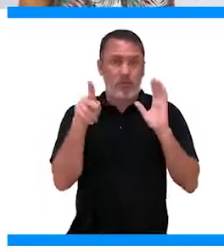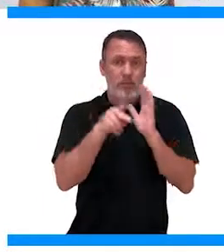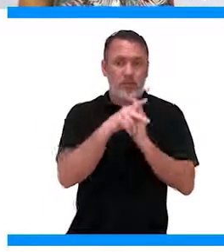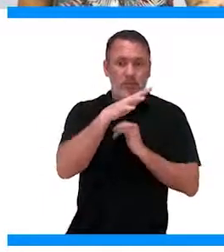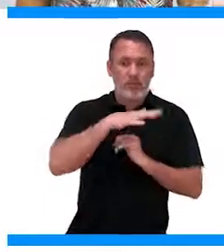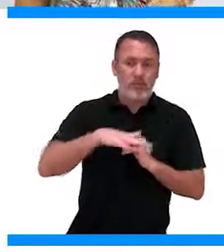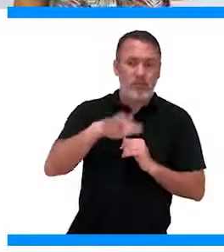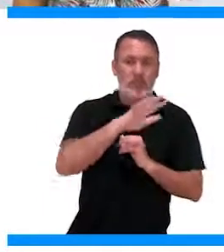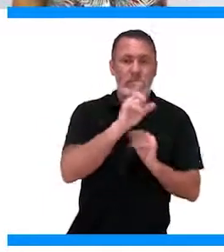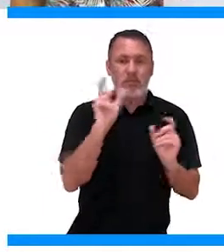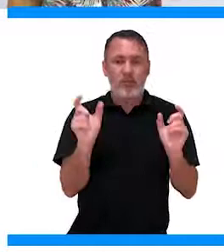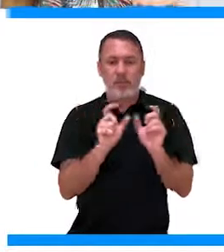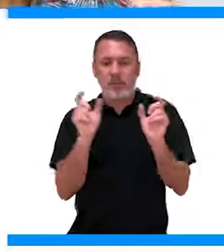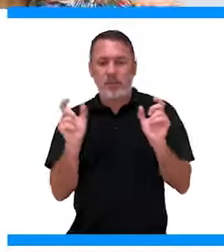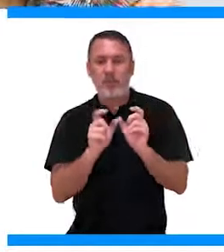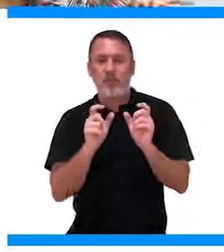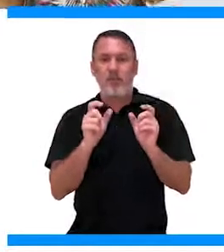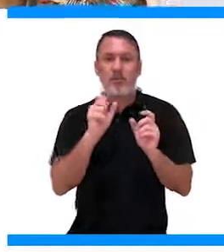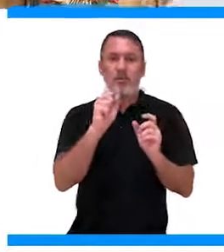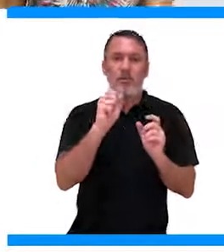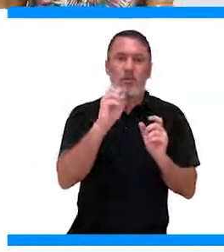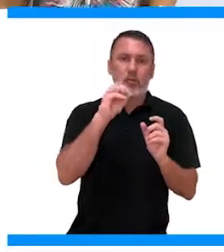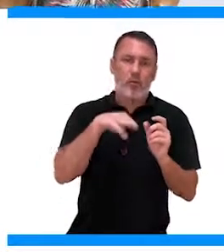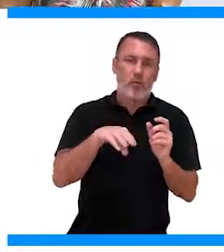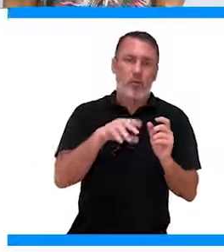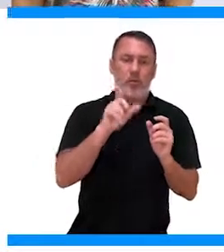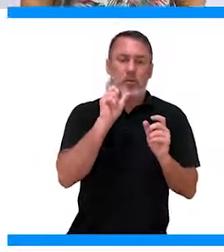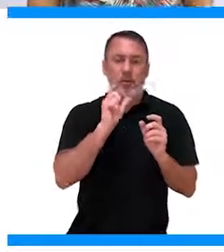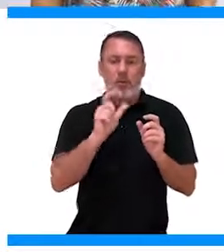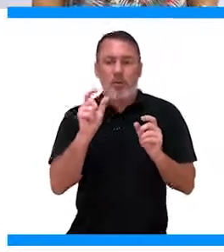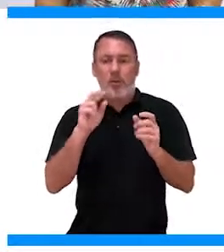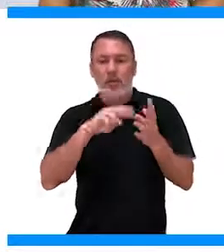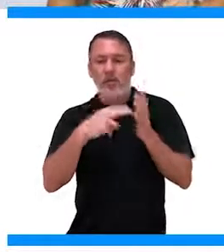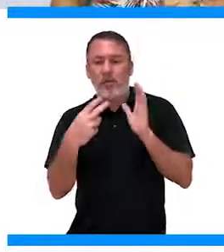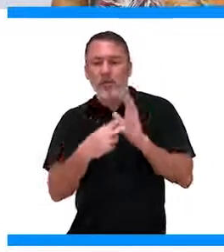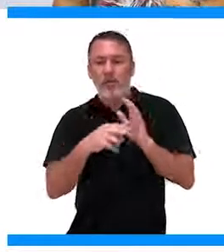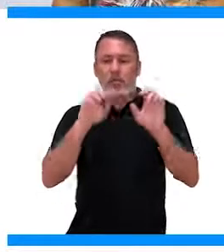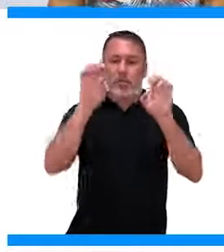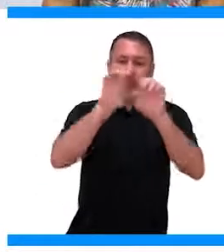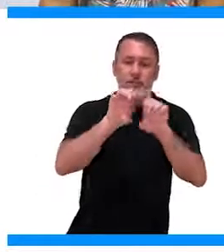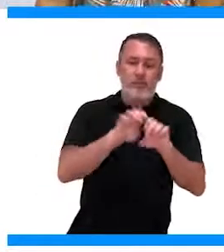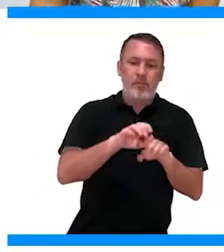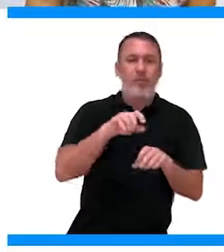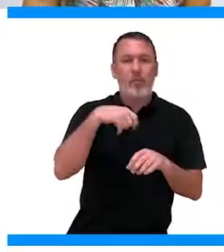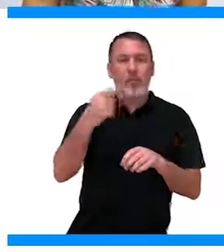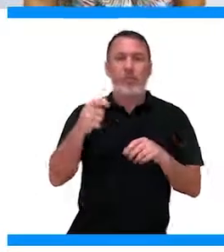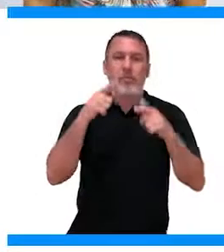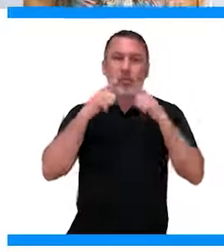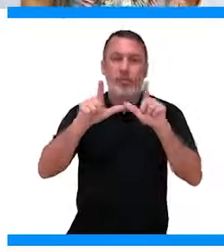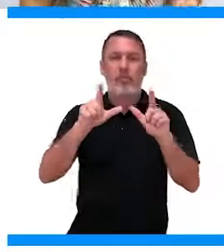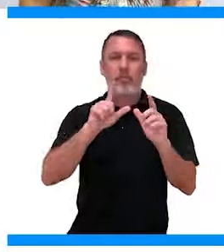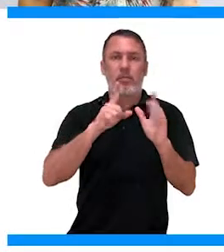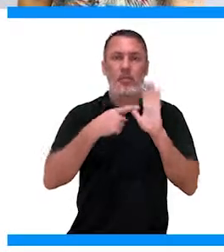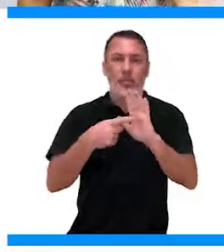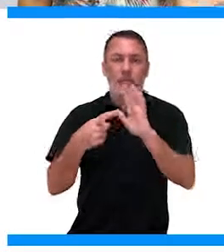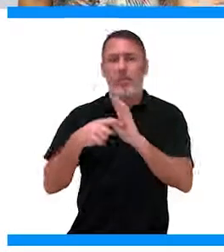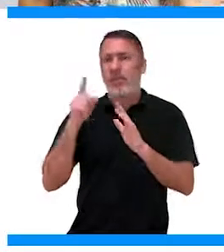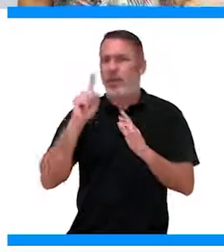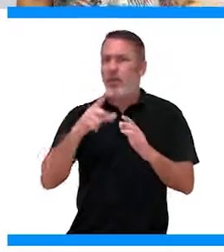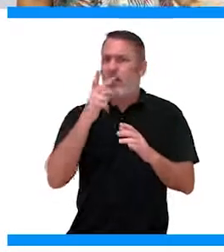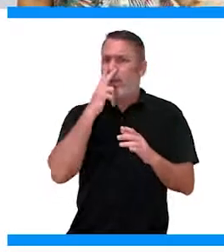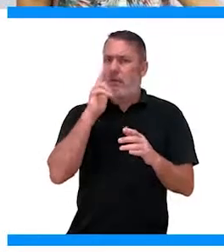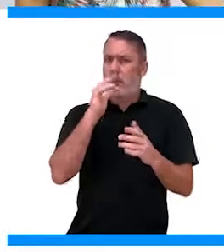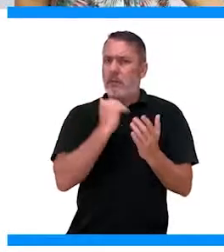das palavras, da estrutura sintática ou do significado, para poder dar mais valor e expressividade à linguagem. Então, figura de linguagem tem a ver